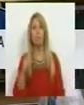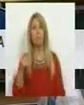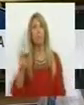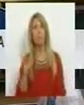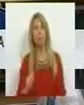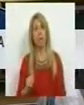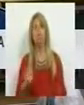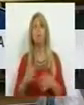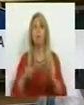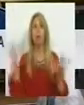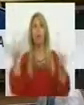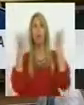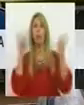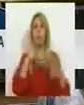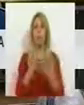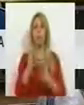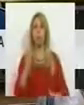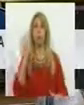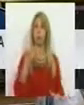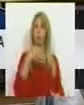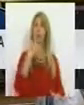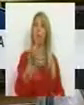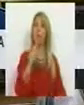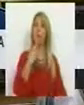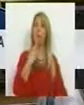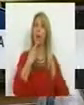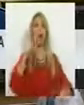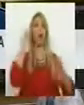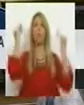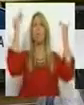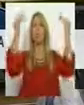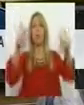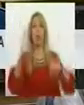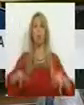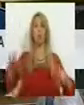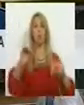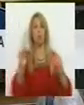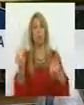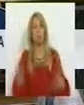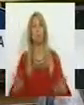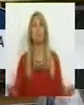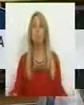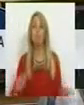Socialista, fizeram campanhas nos últimos 4 anos a anunciar o céu para esta zona, e eu agora gostava